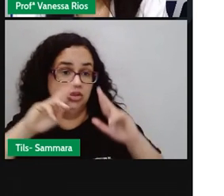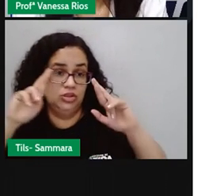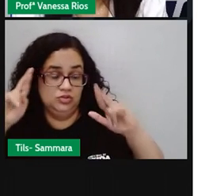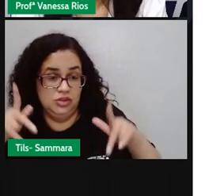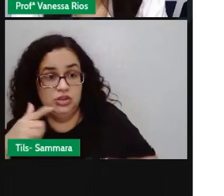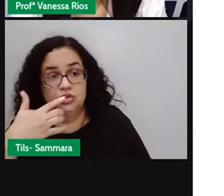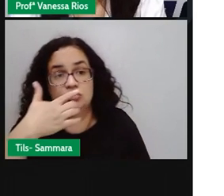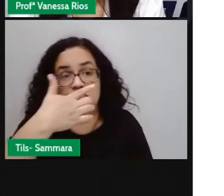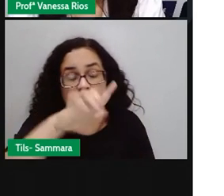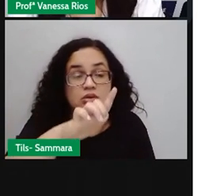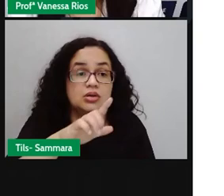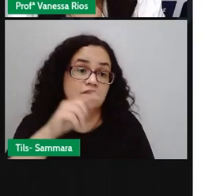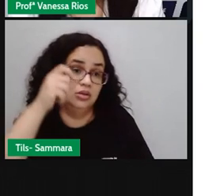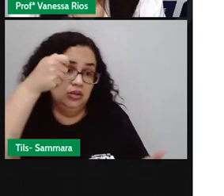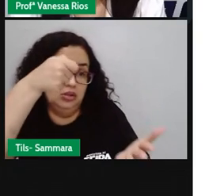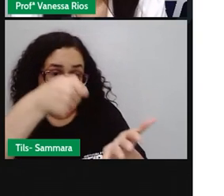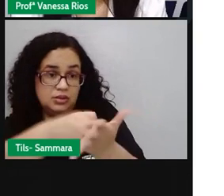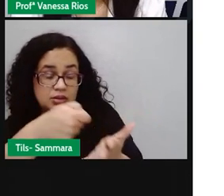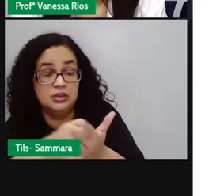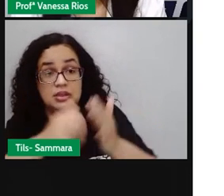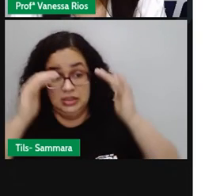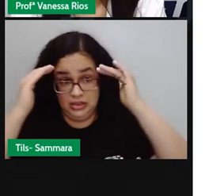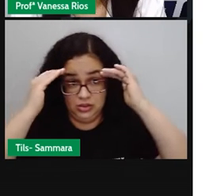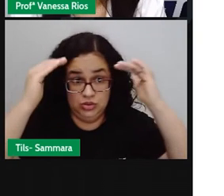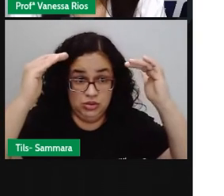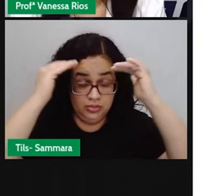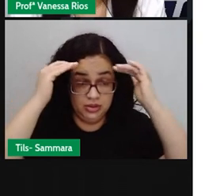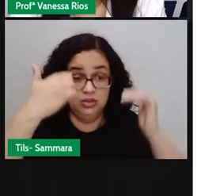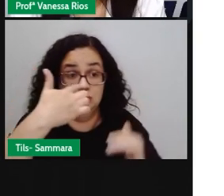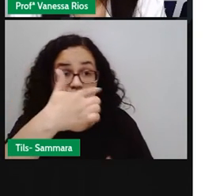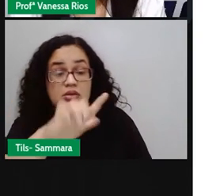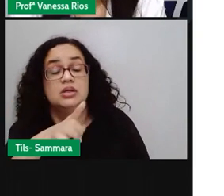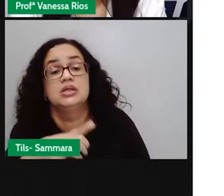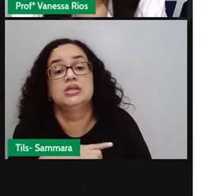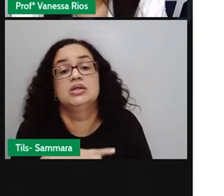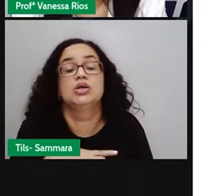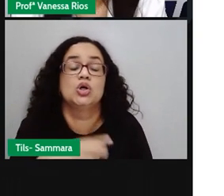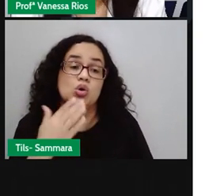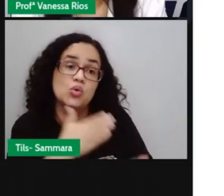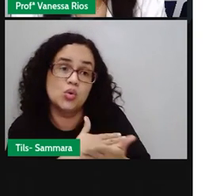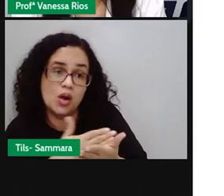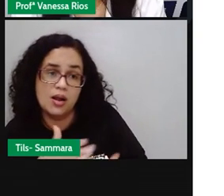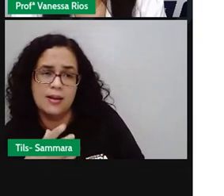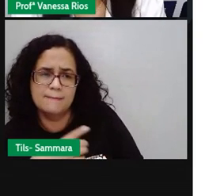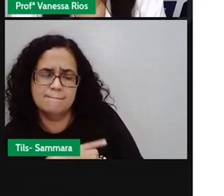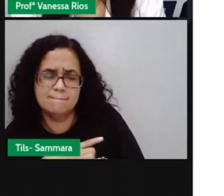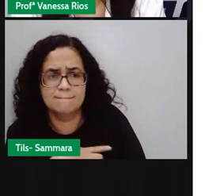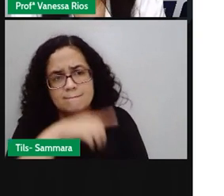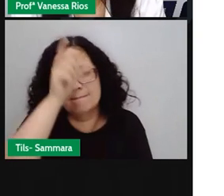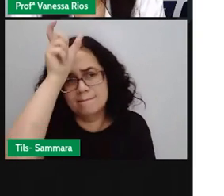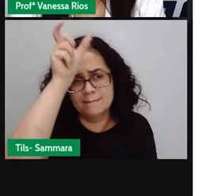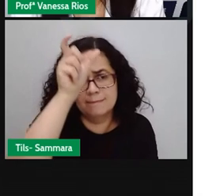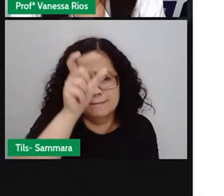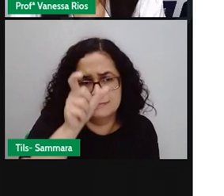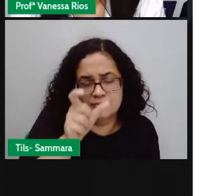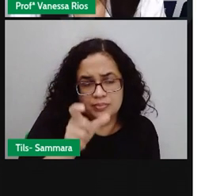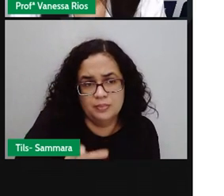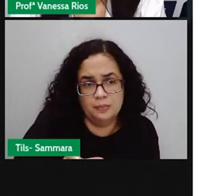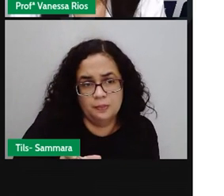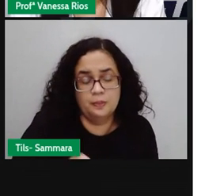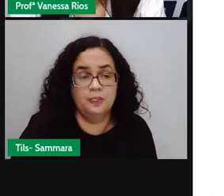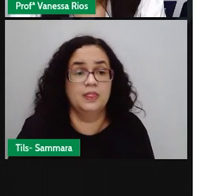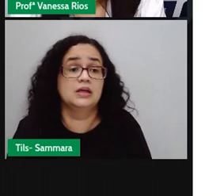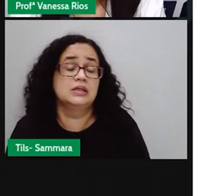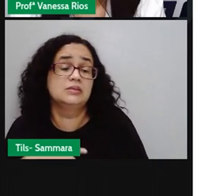outro. E é um dever também respeitar o outro. A gente já começa a exercer a nossa cidadania através dessa ação,